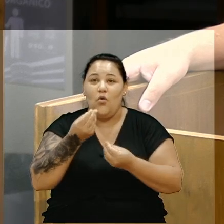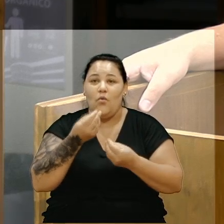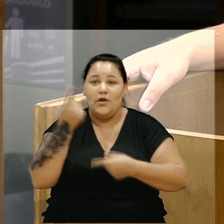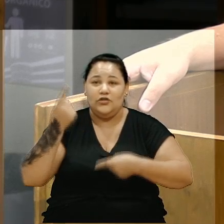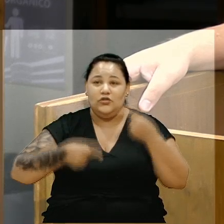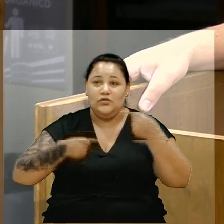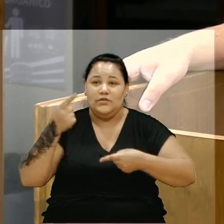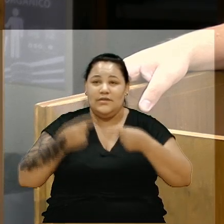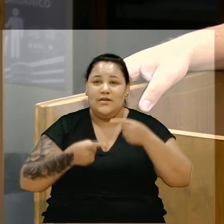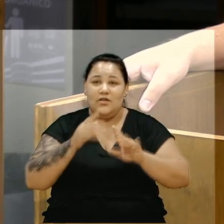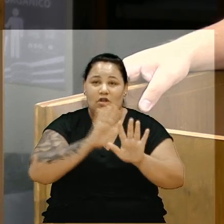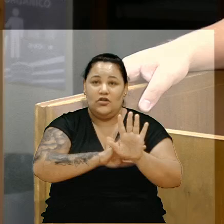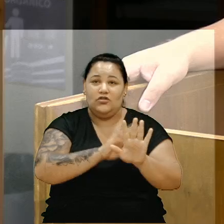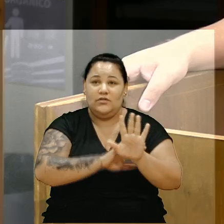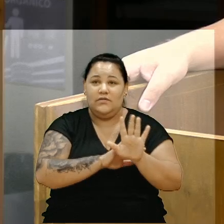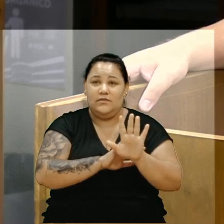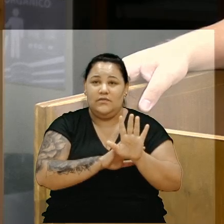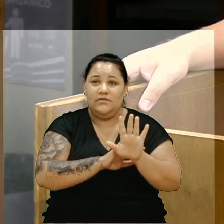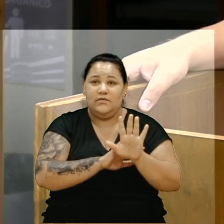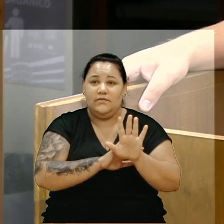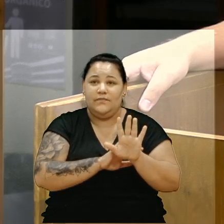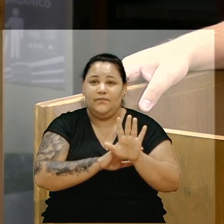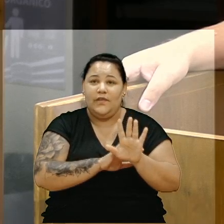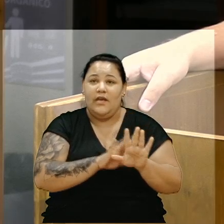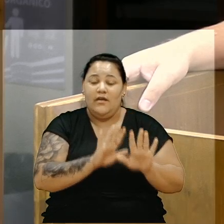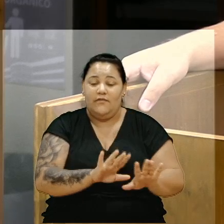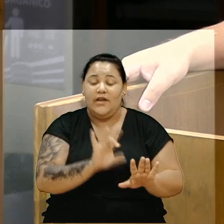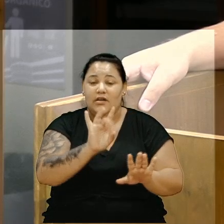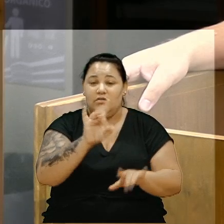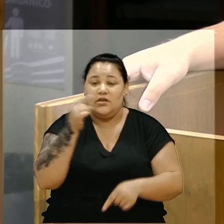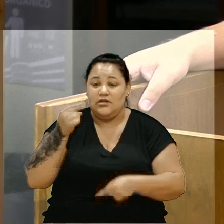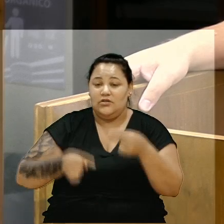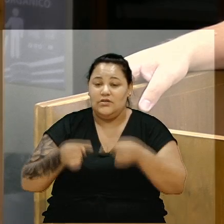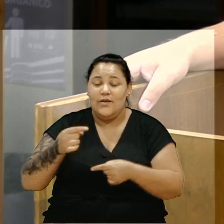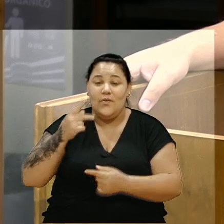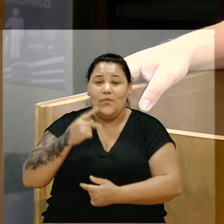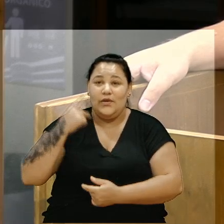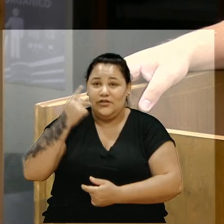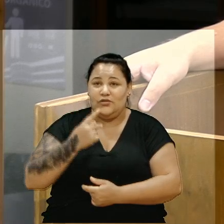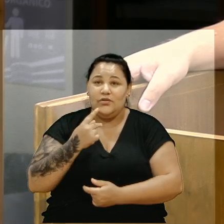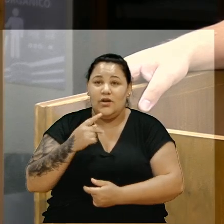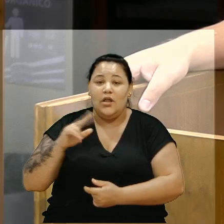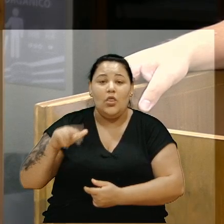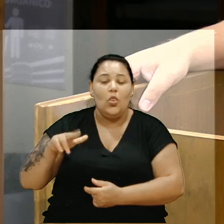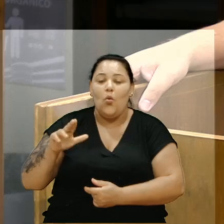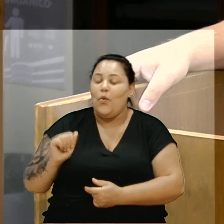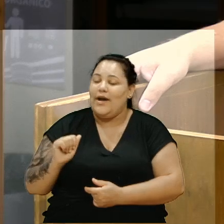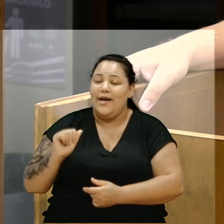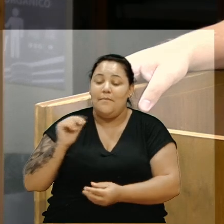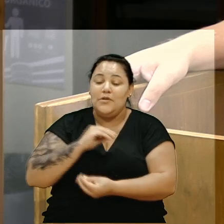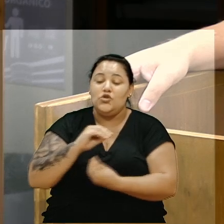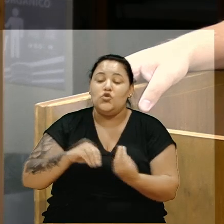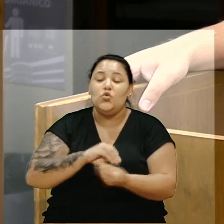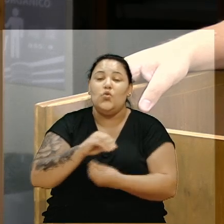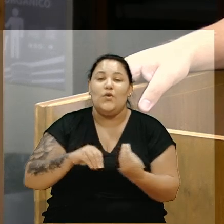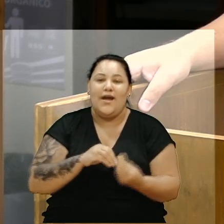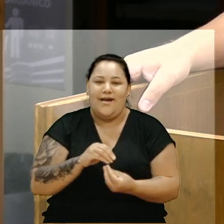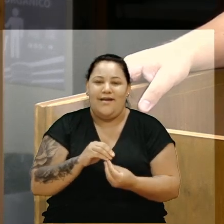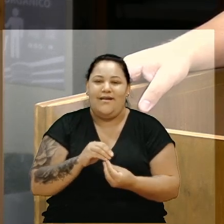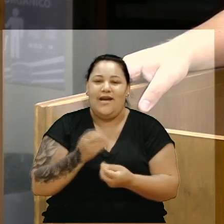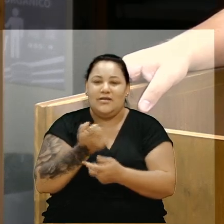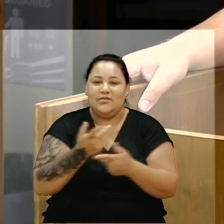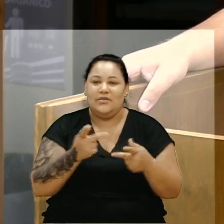ideológicos eles ficam apenas no debate, no discurso político, nunca pessoalizar. E quanto a gente